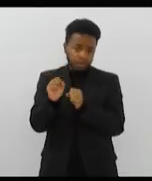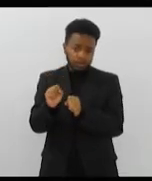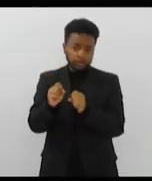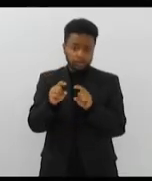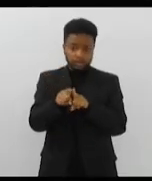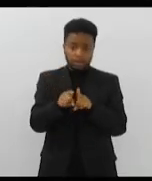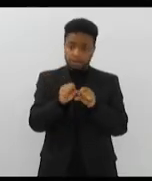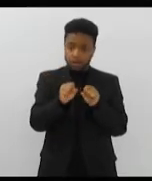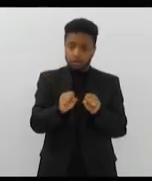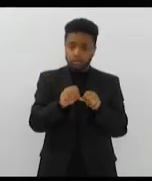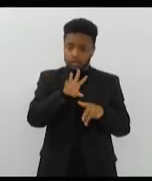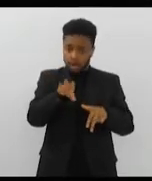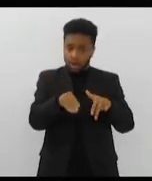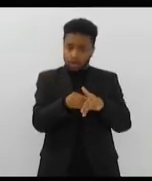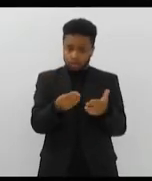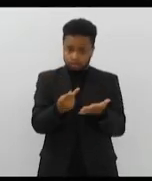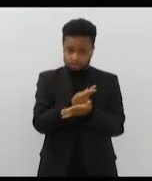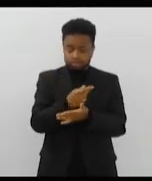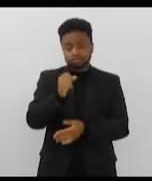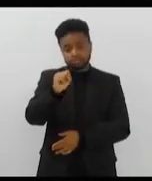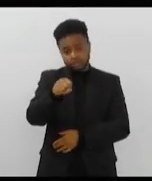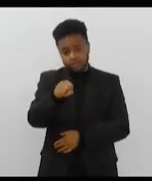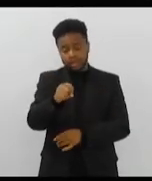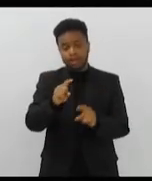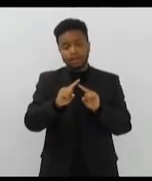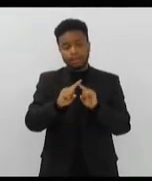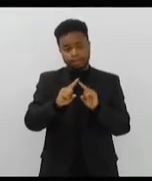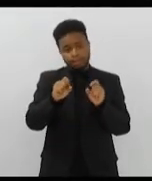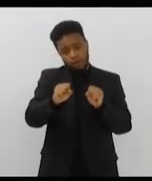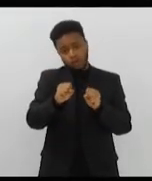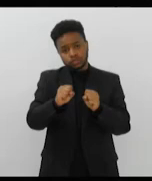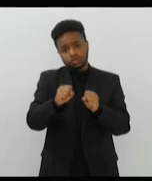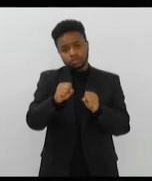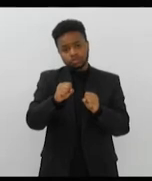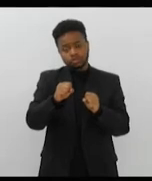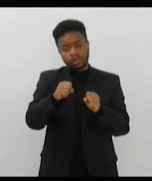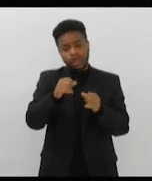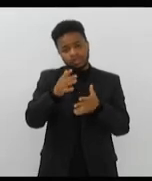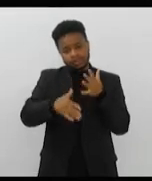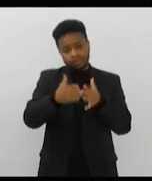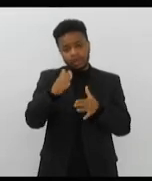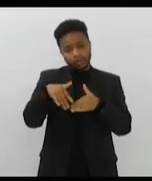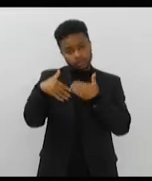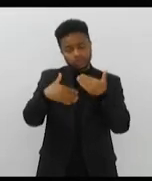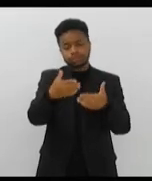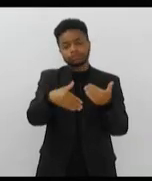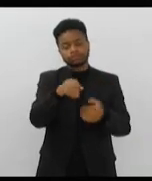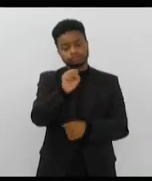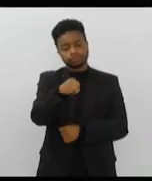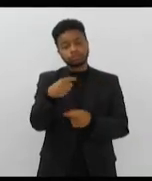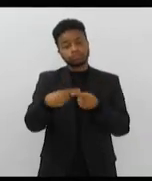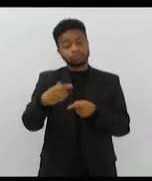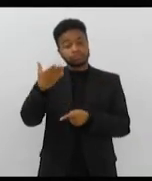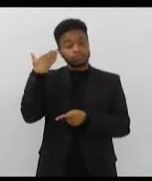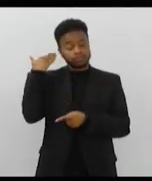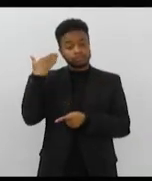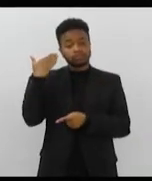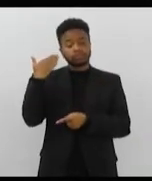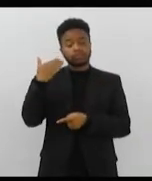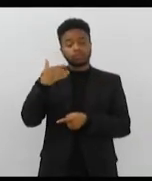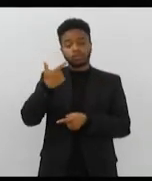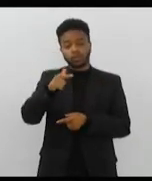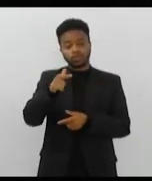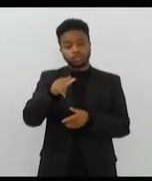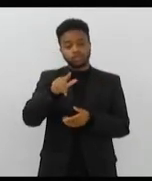pode. Pode se macular o processo? Claro que pode. Quando não tinha emenda impositiva, era um escândalo atrás do